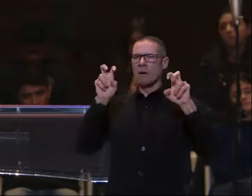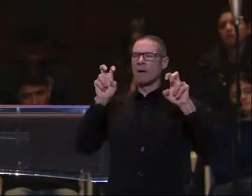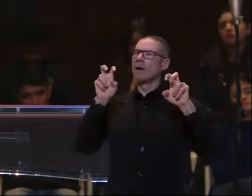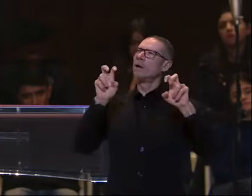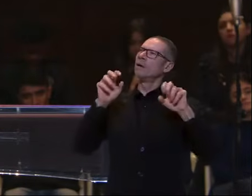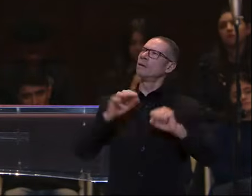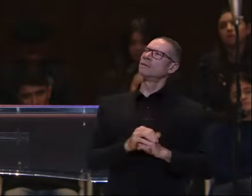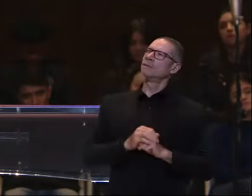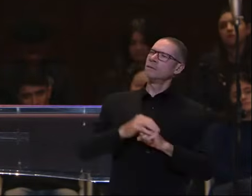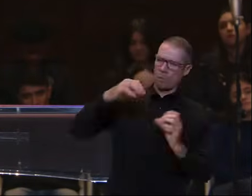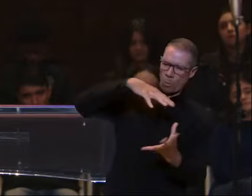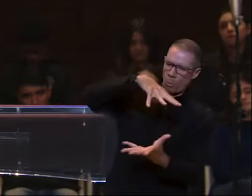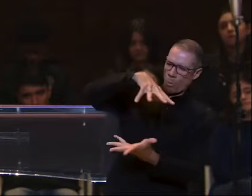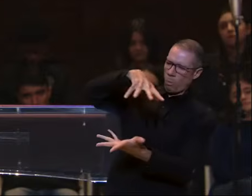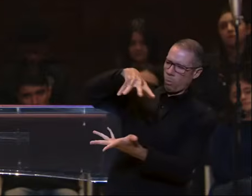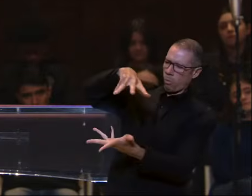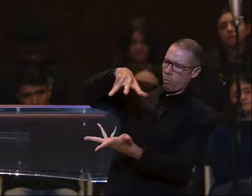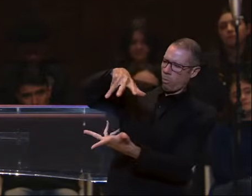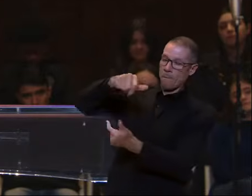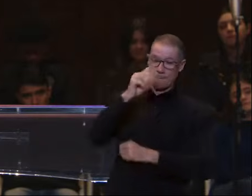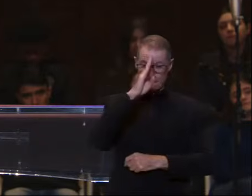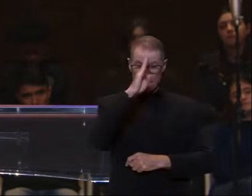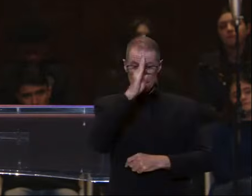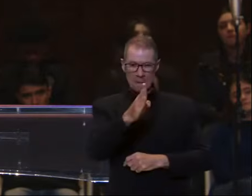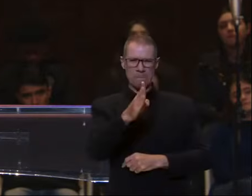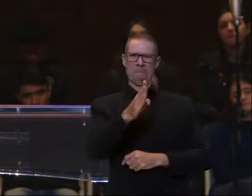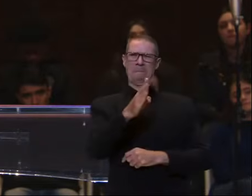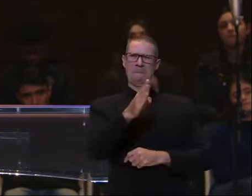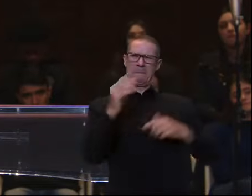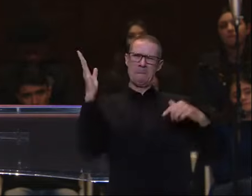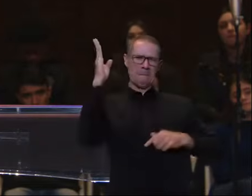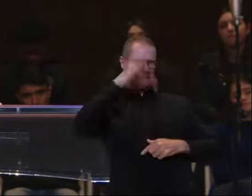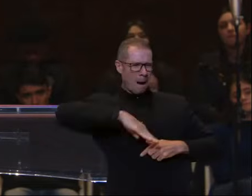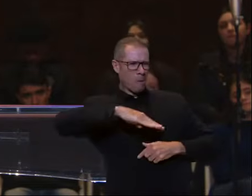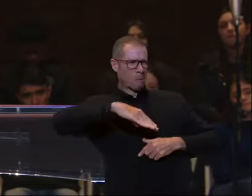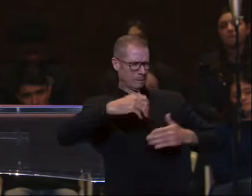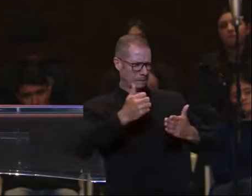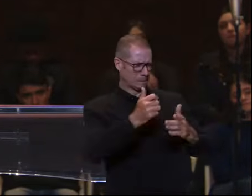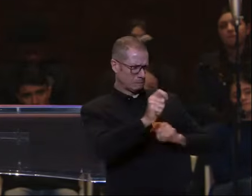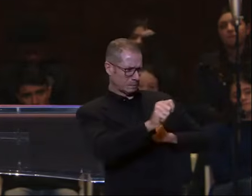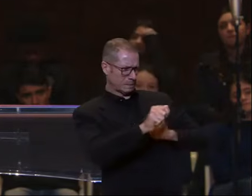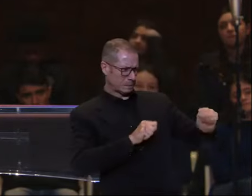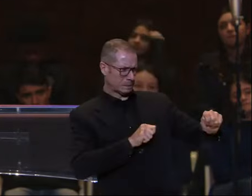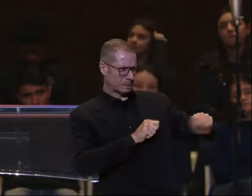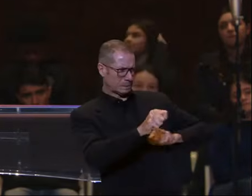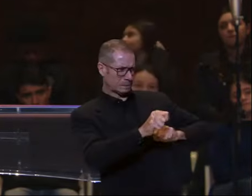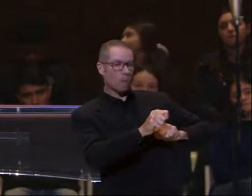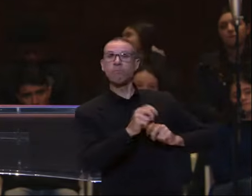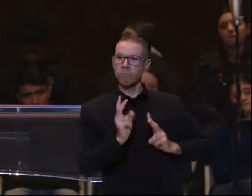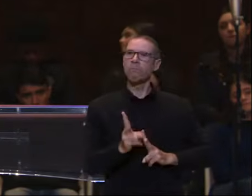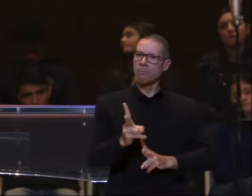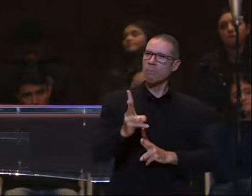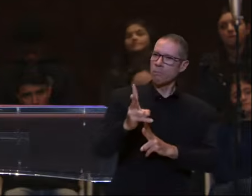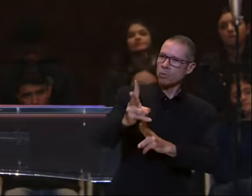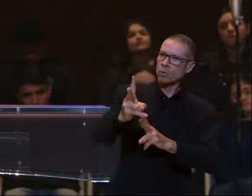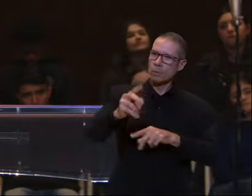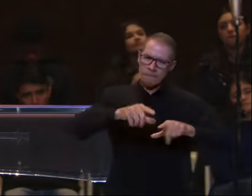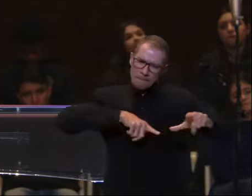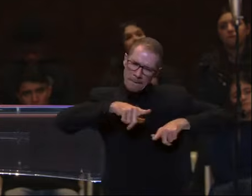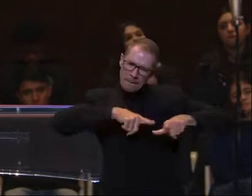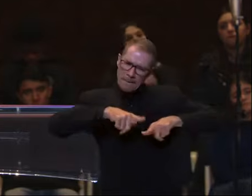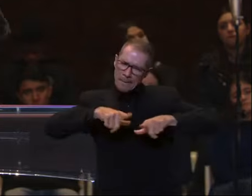esfera em que os principados e as potestades continuam a